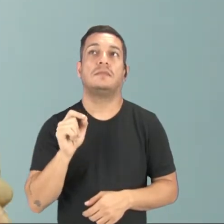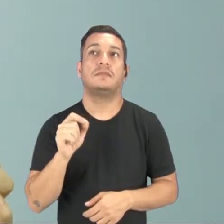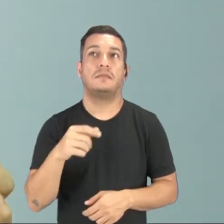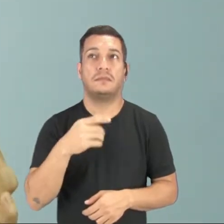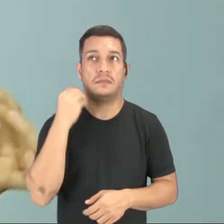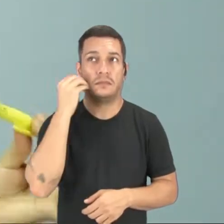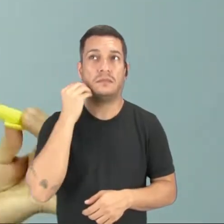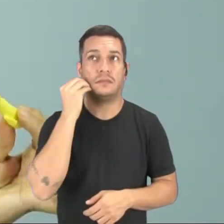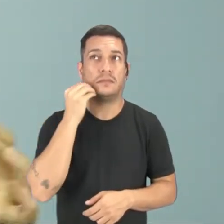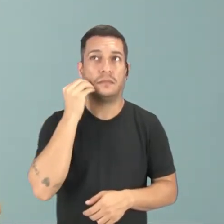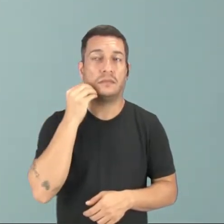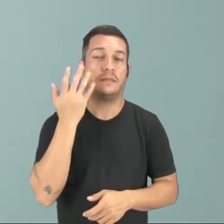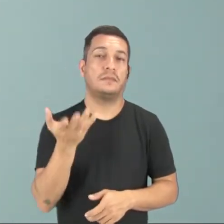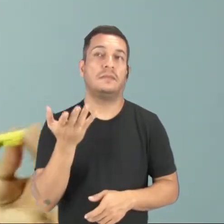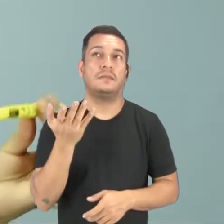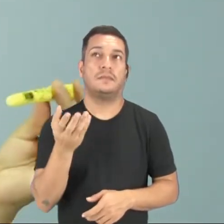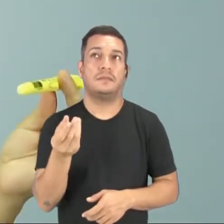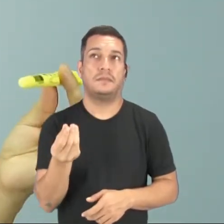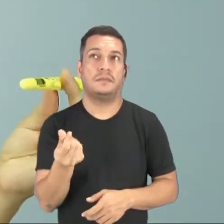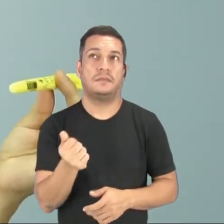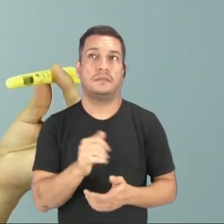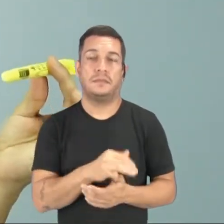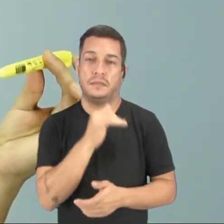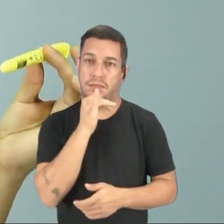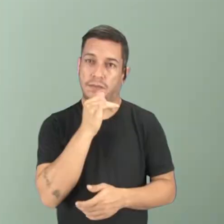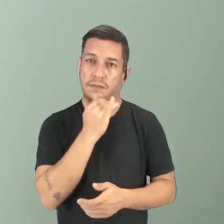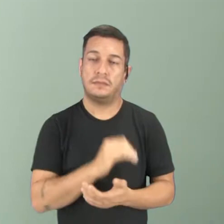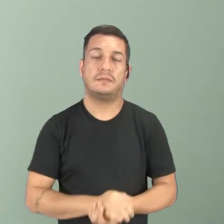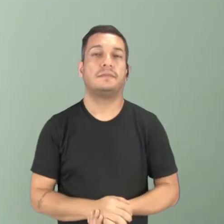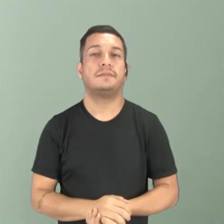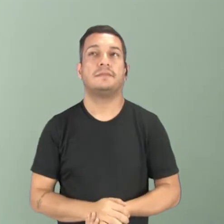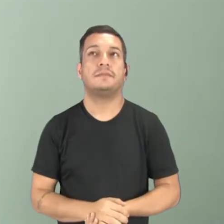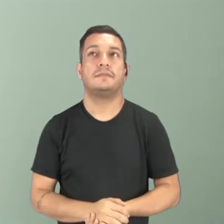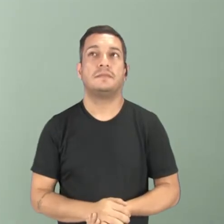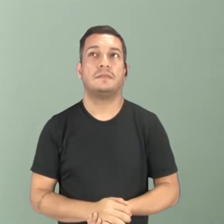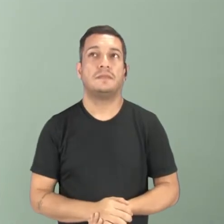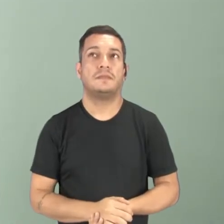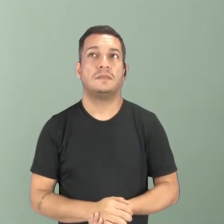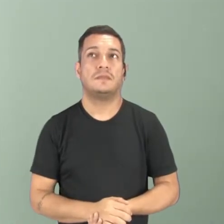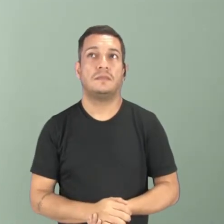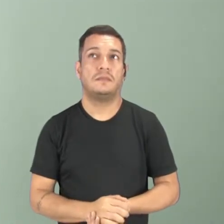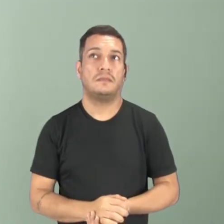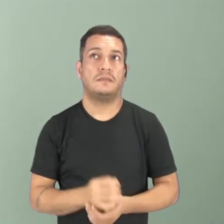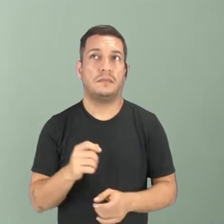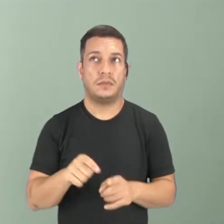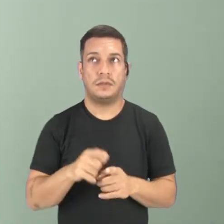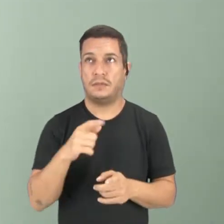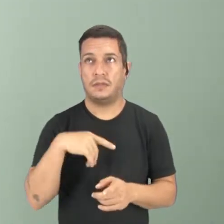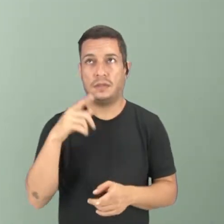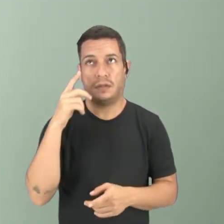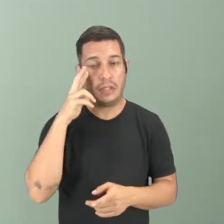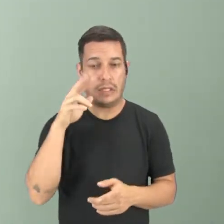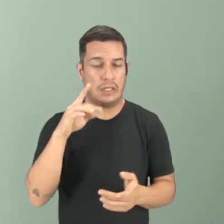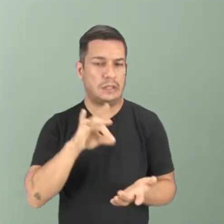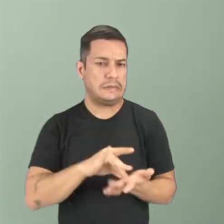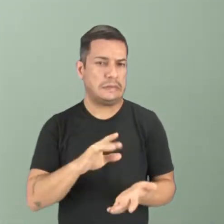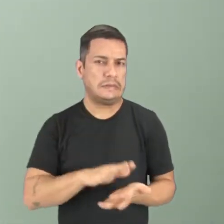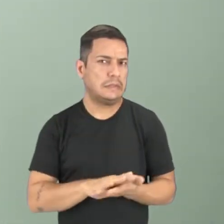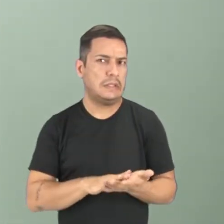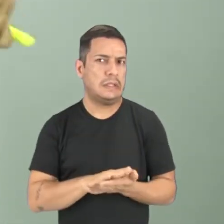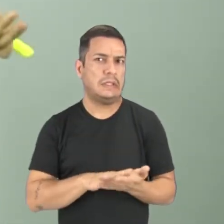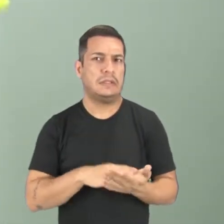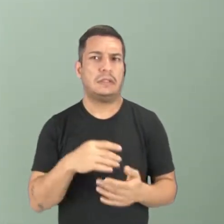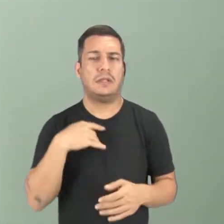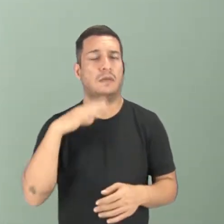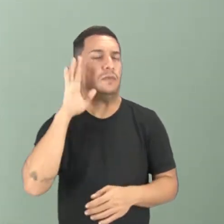pela experiência sensível. Por exemplo, pode ser uma alucinação essa caneta, ela não existe. Eu posso